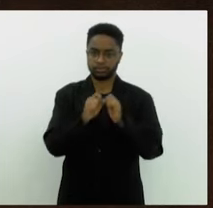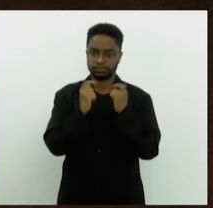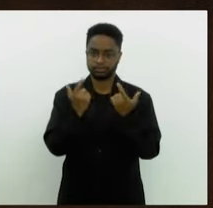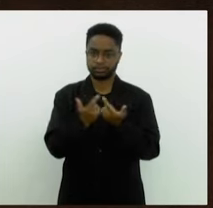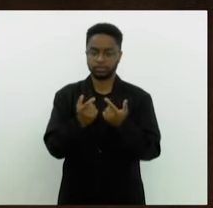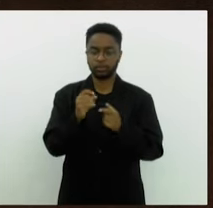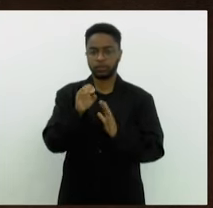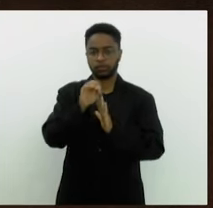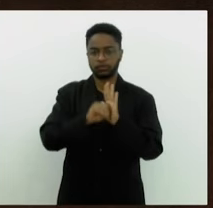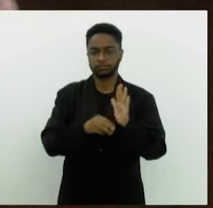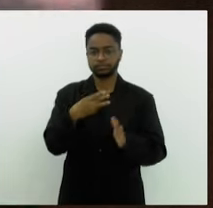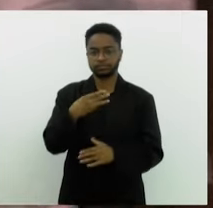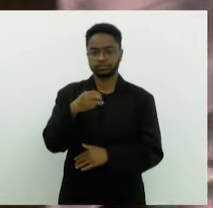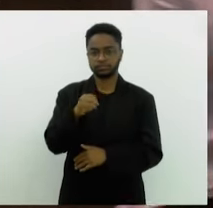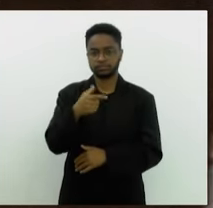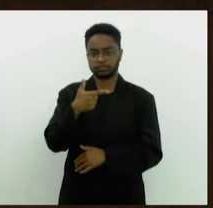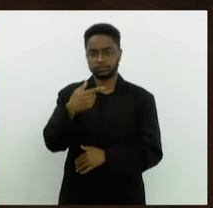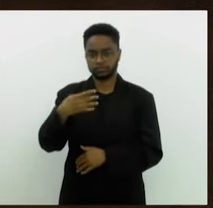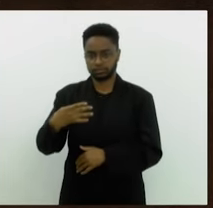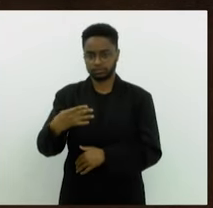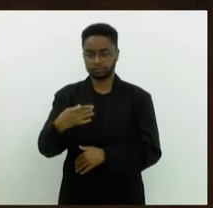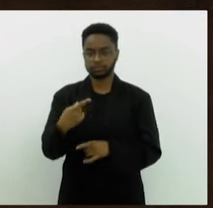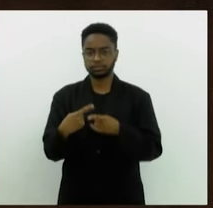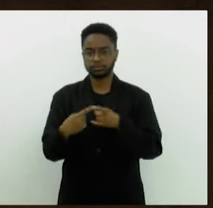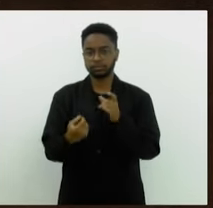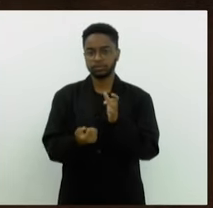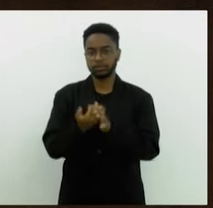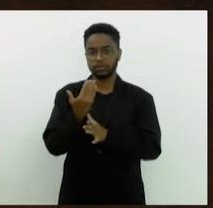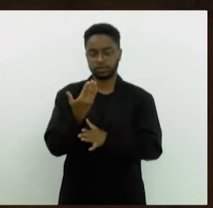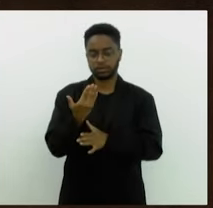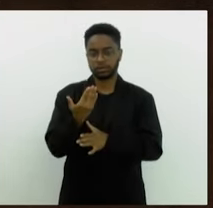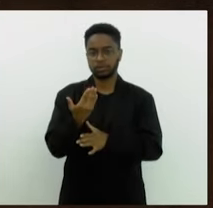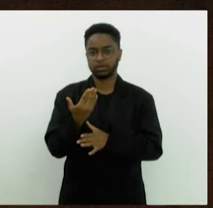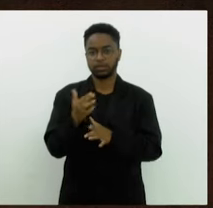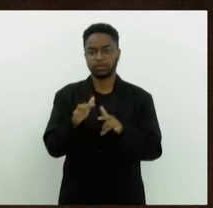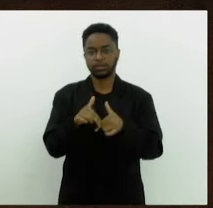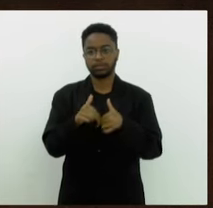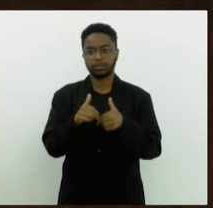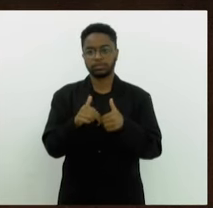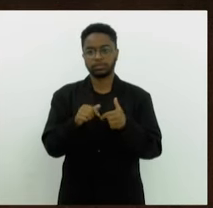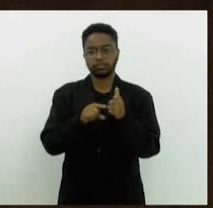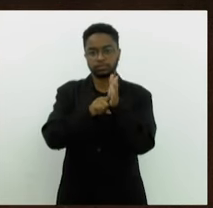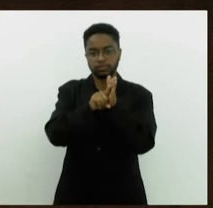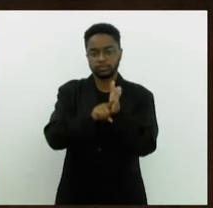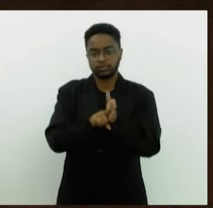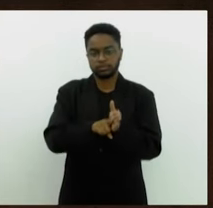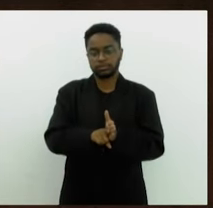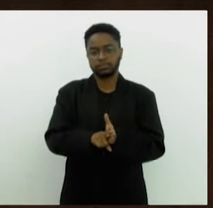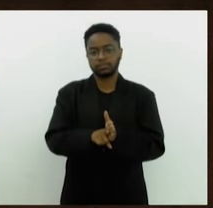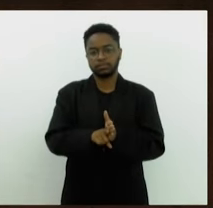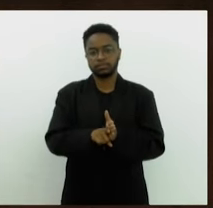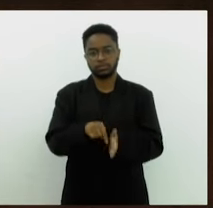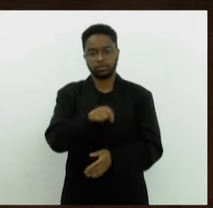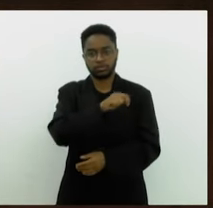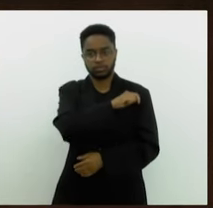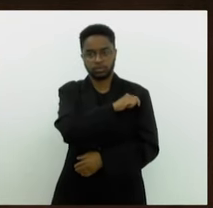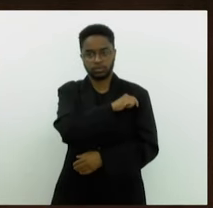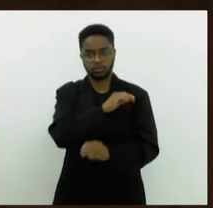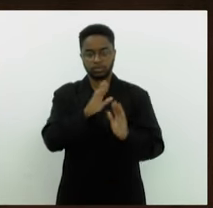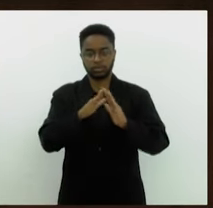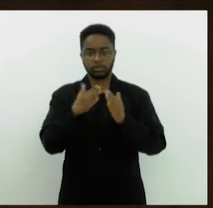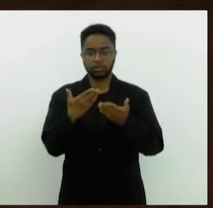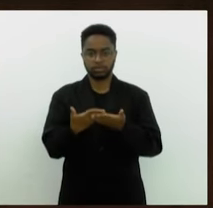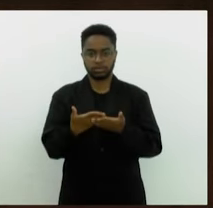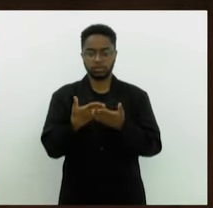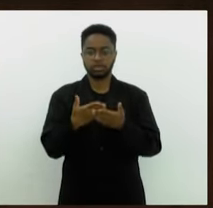ofício 3024, que foi feito através de um ato fiscalizatório dos alunos do Colégio